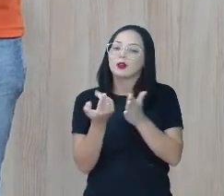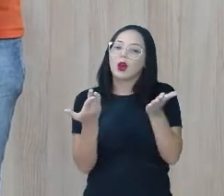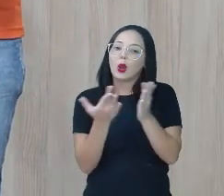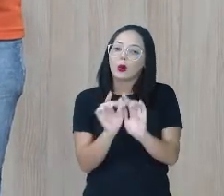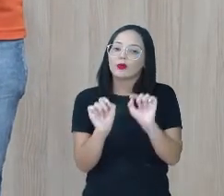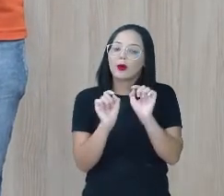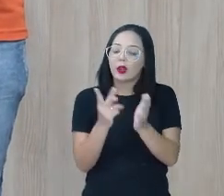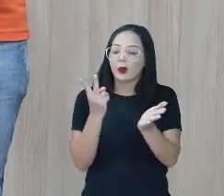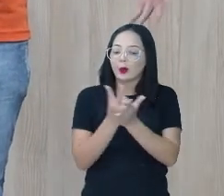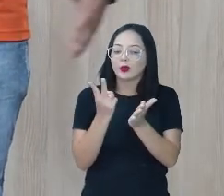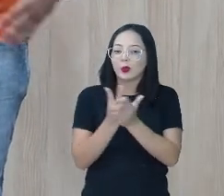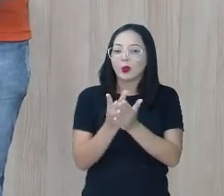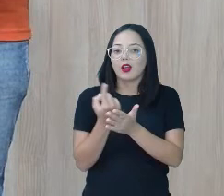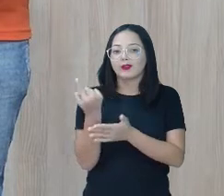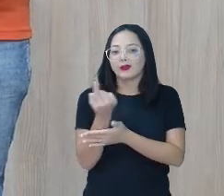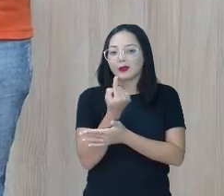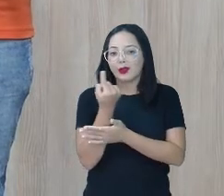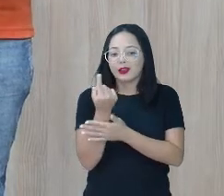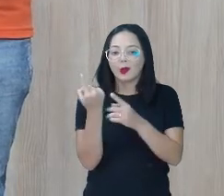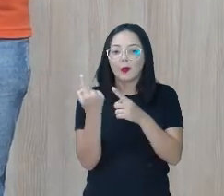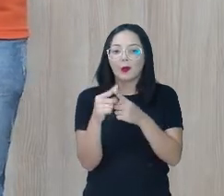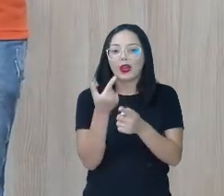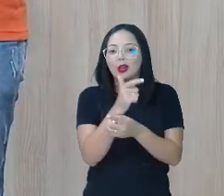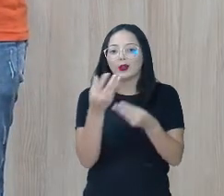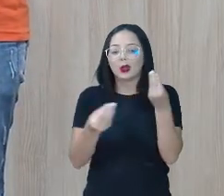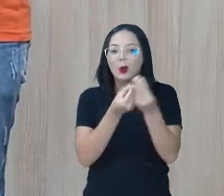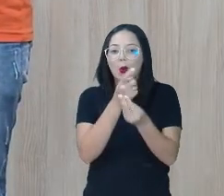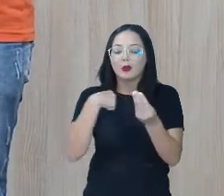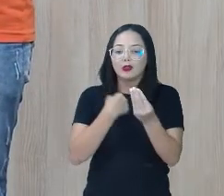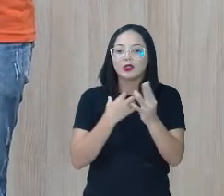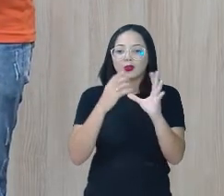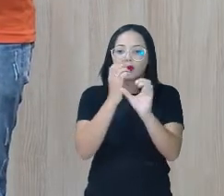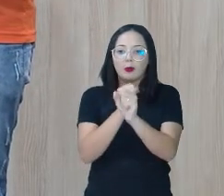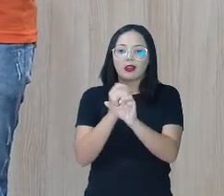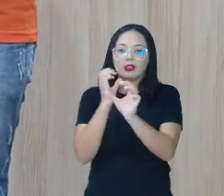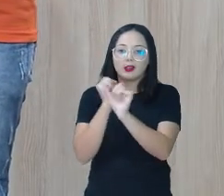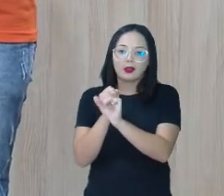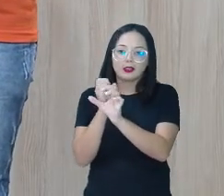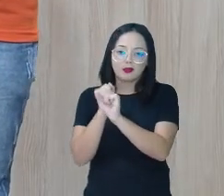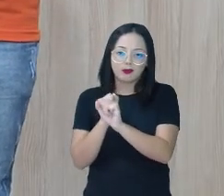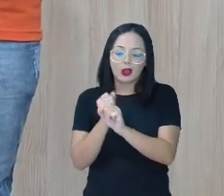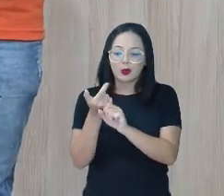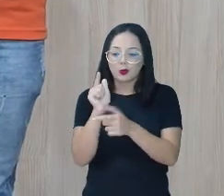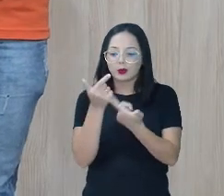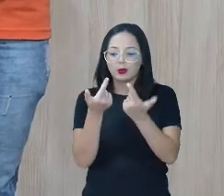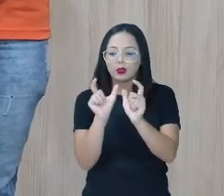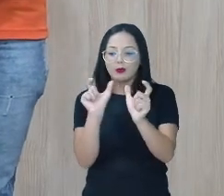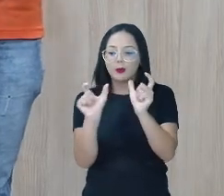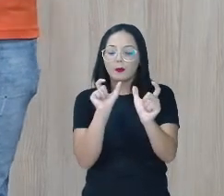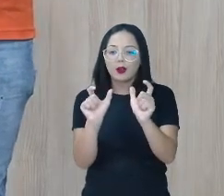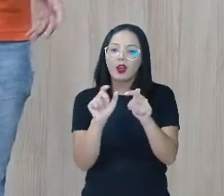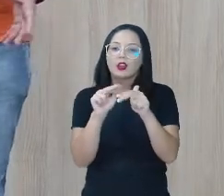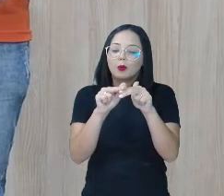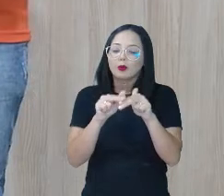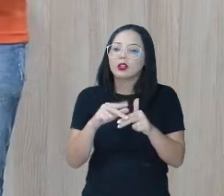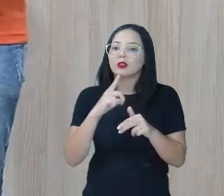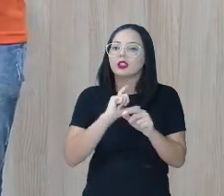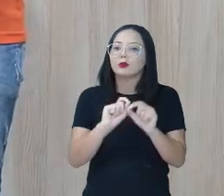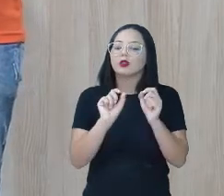vai continuar sozinho, porque não tem como a gente somar com os outros termos, certo? Então, eu tenho aí,